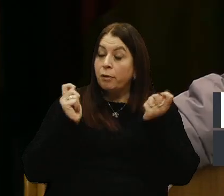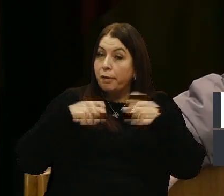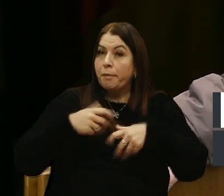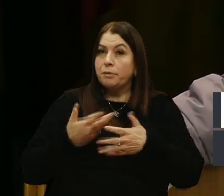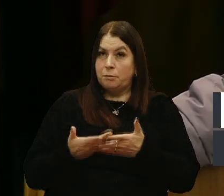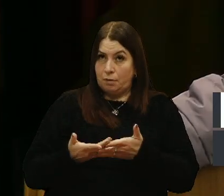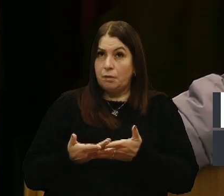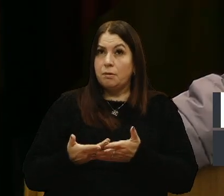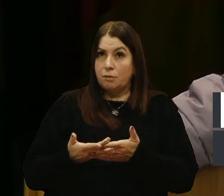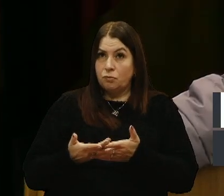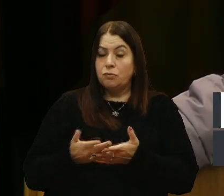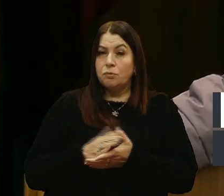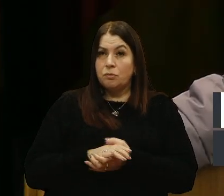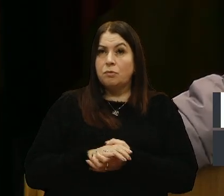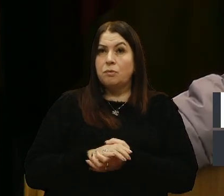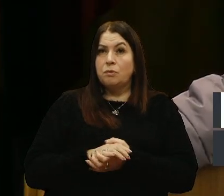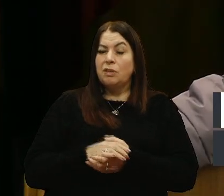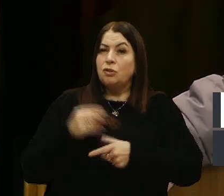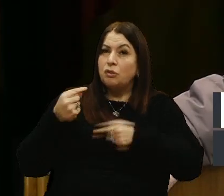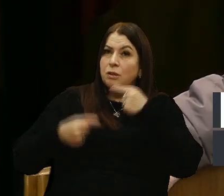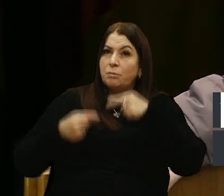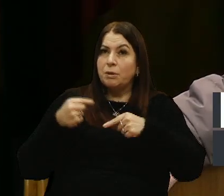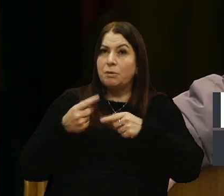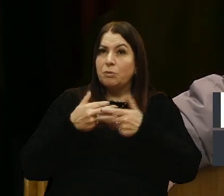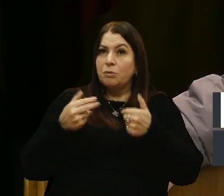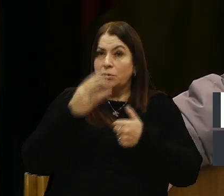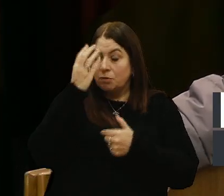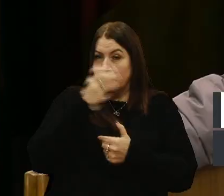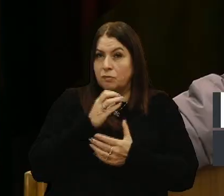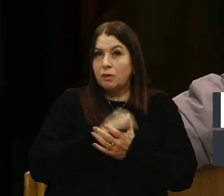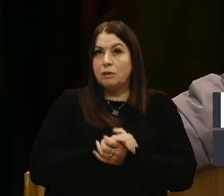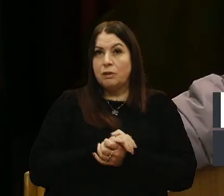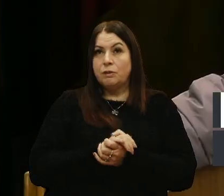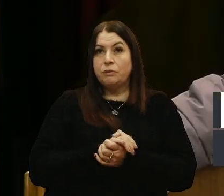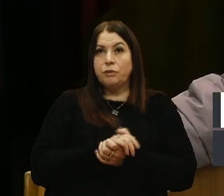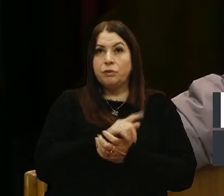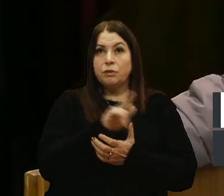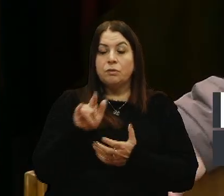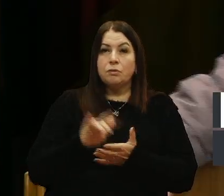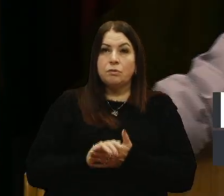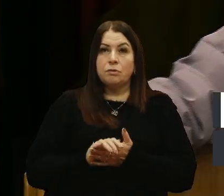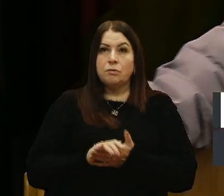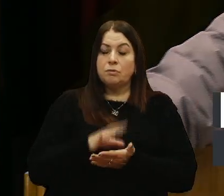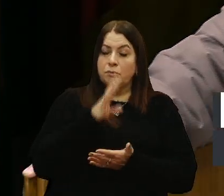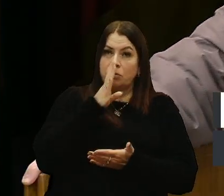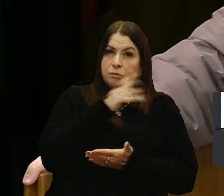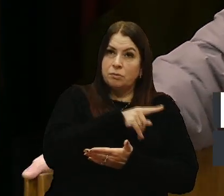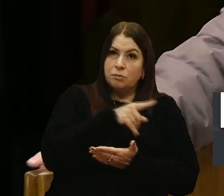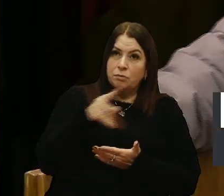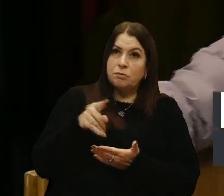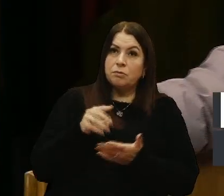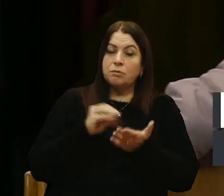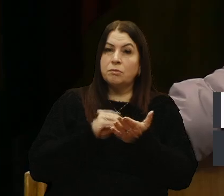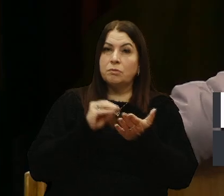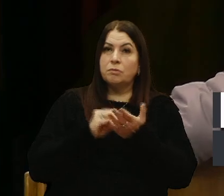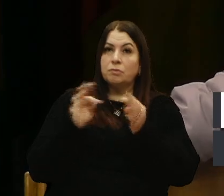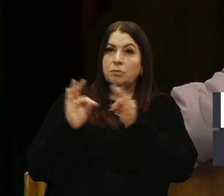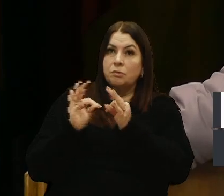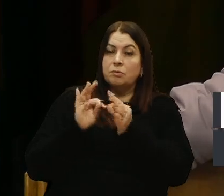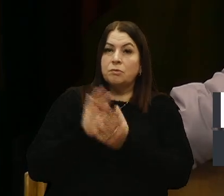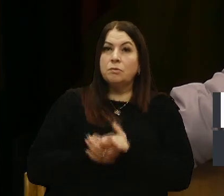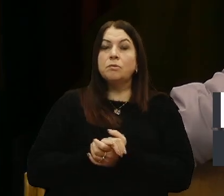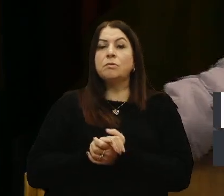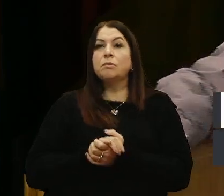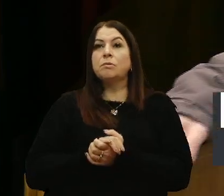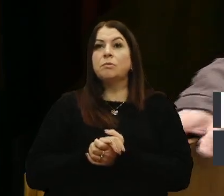incapazes de debater coisas sérias. É um negócio impressionante, a falta de técnica.